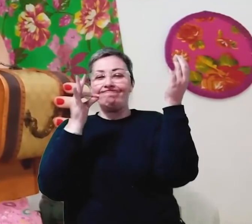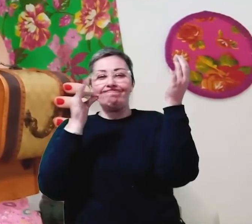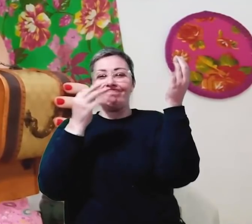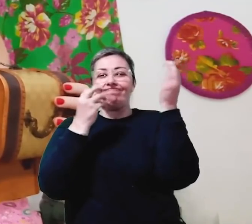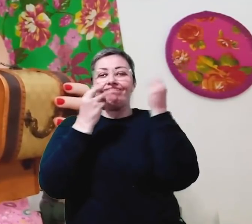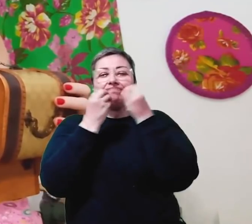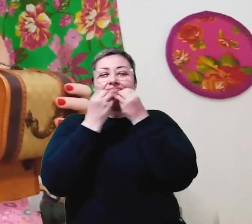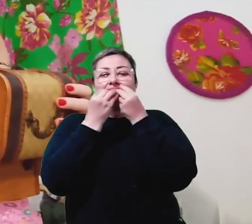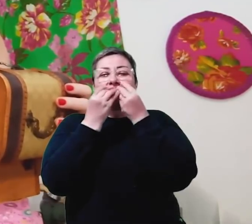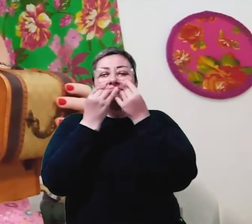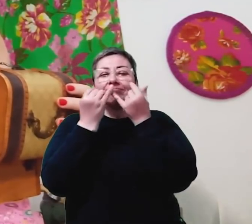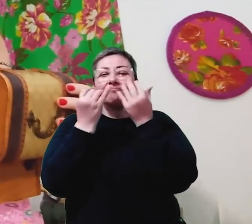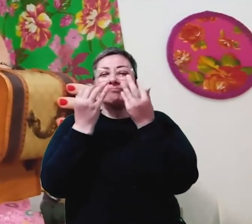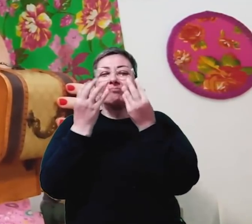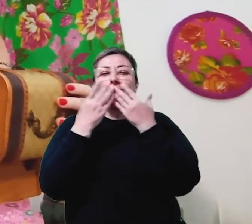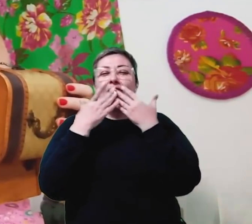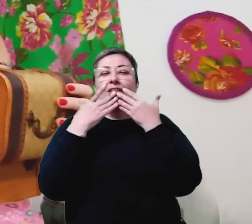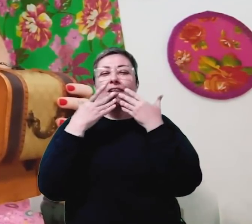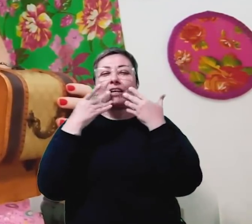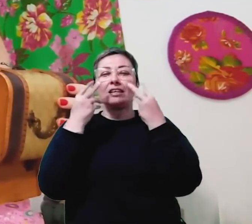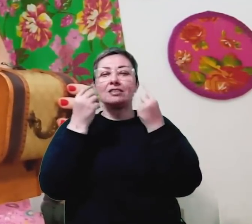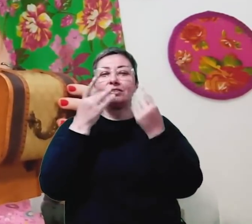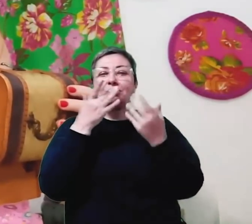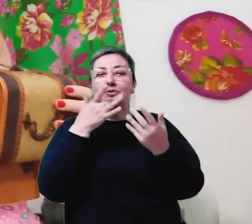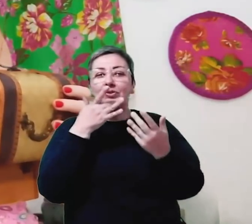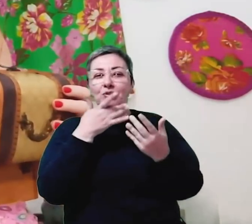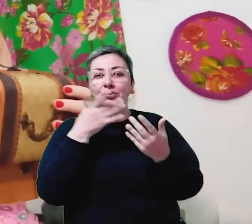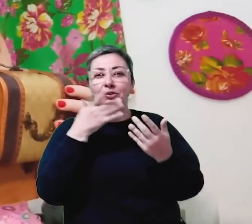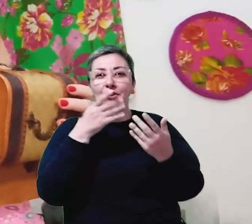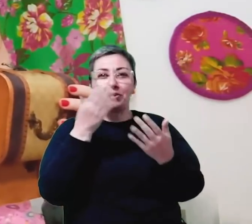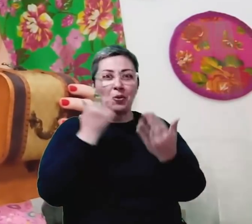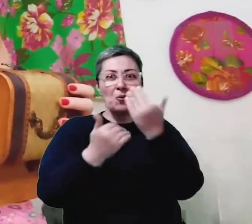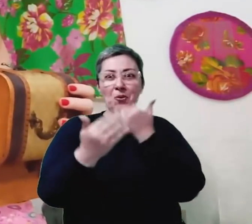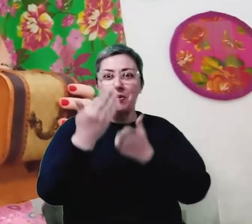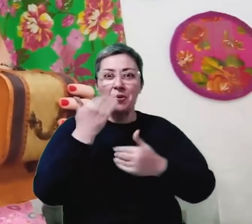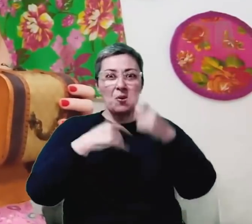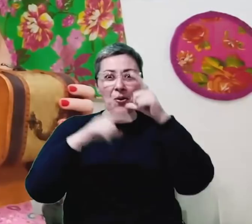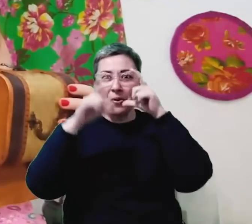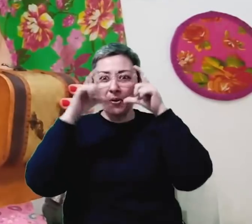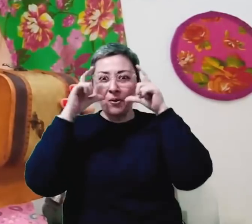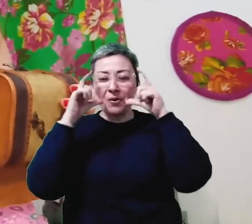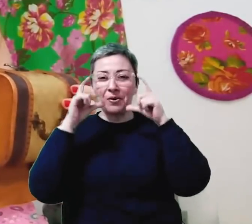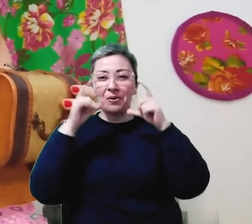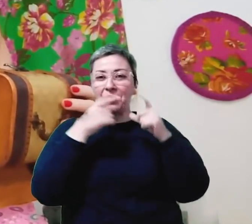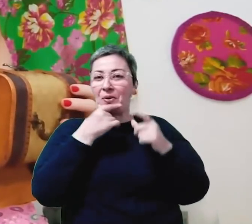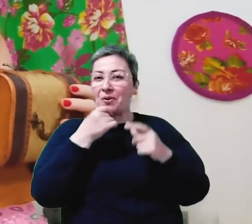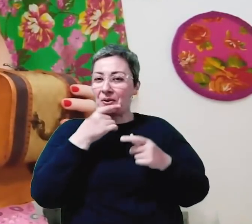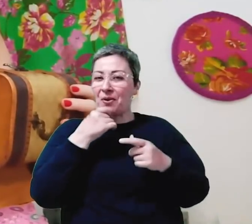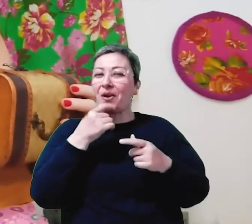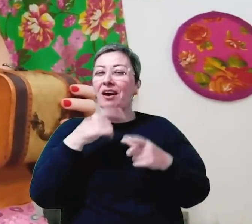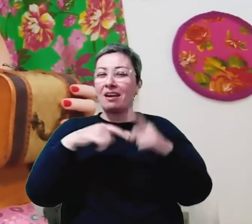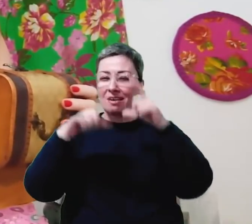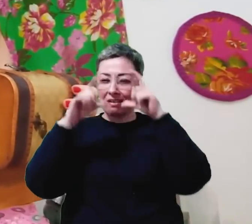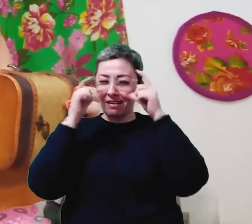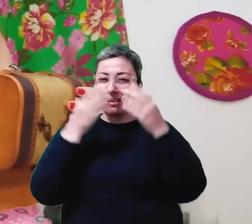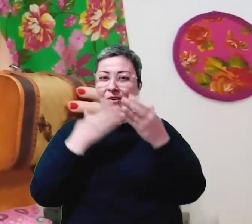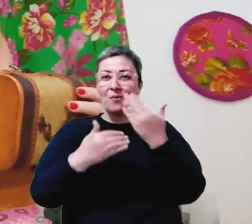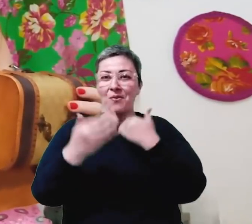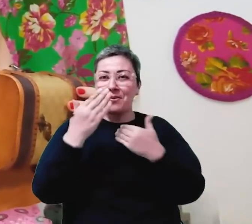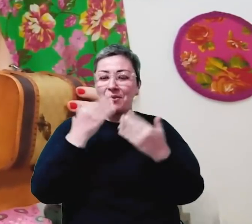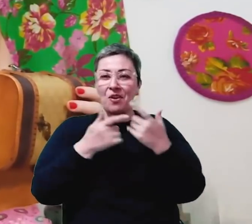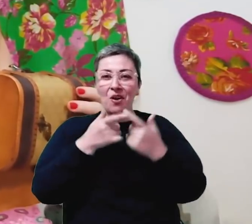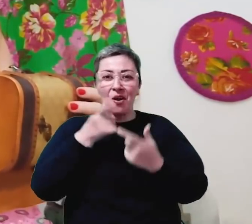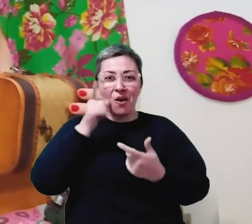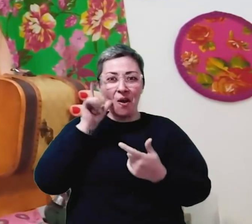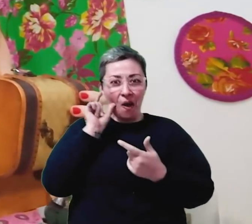Espuma de vidro nos lábios de rosa, menino guloso. Menino guloso,